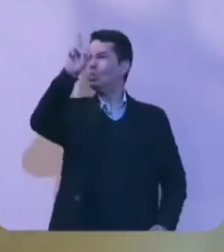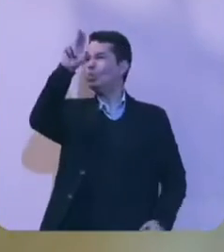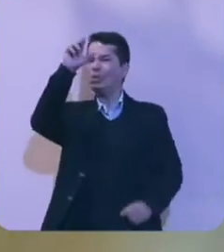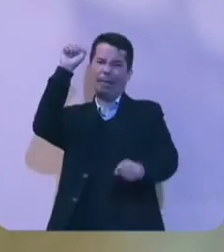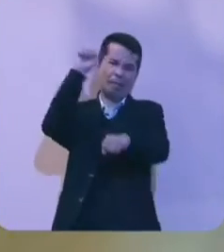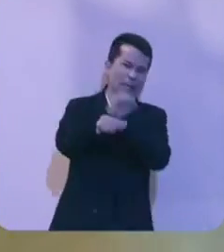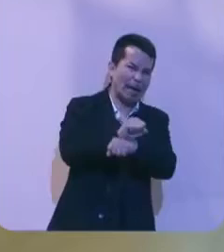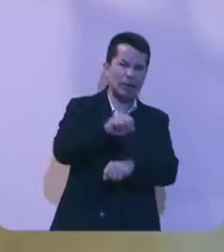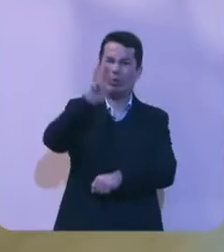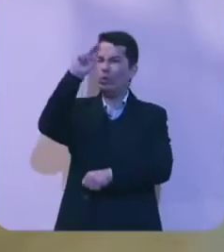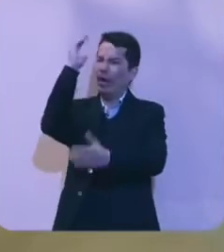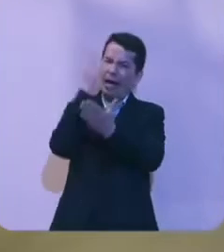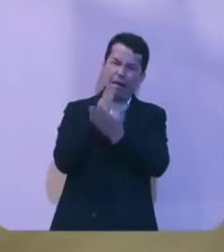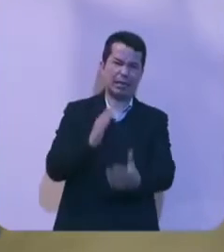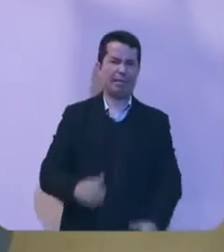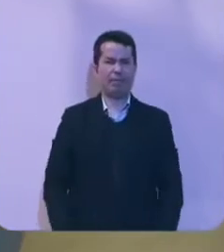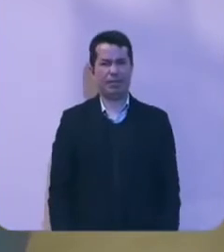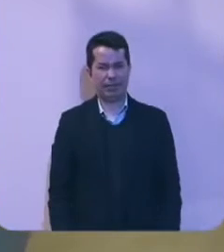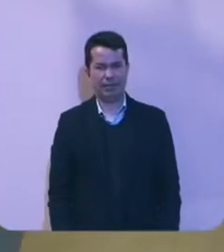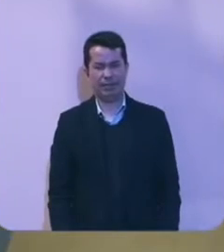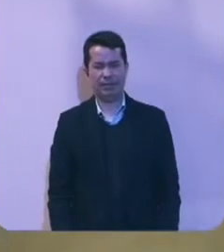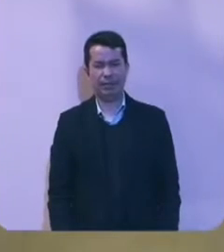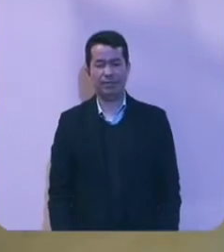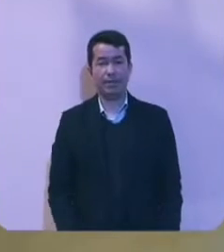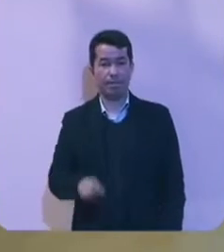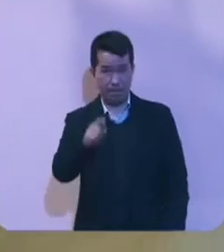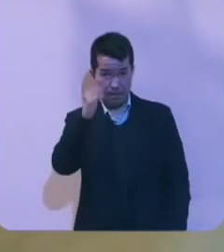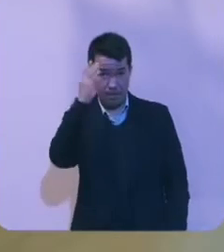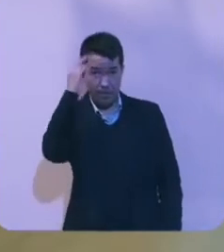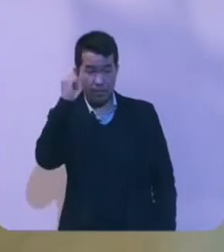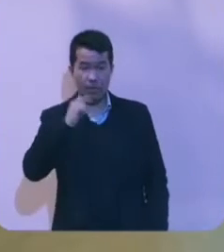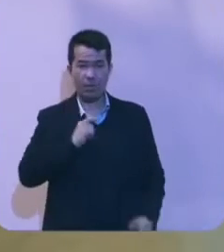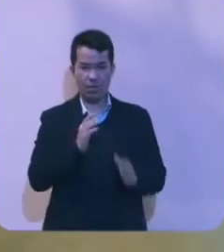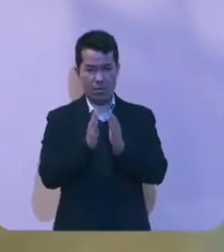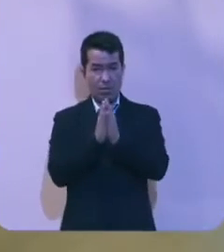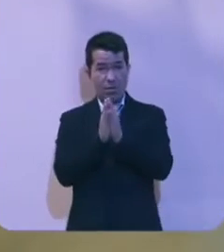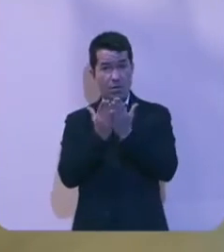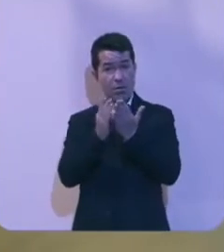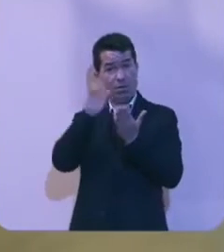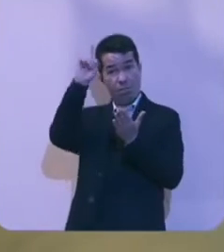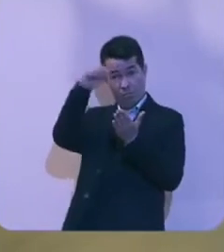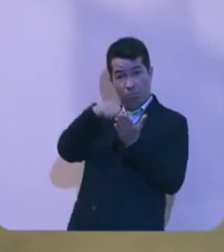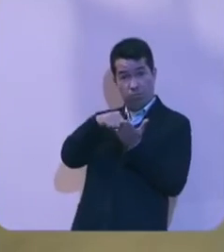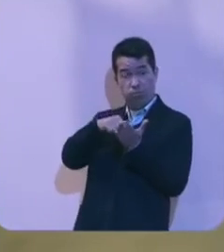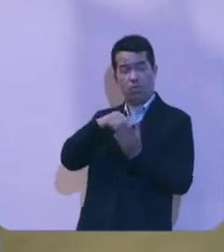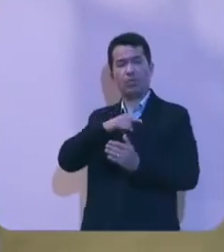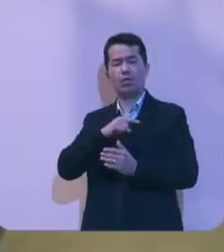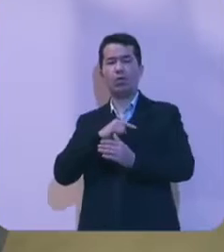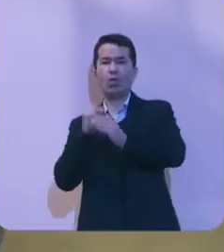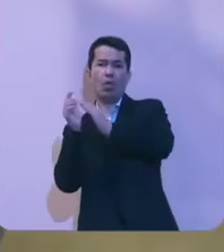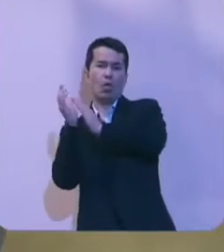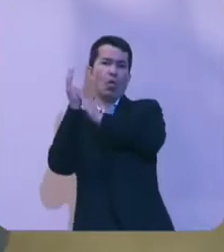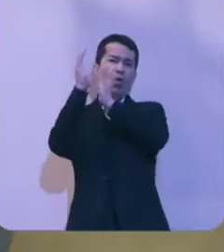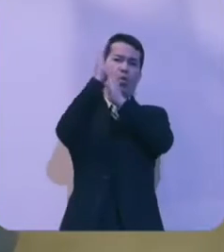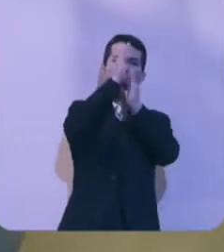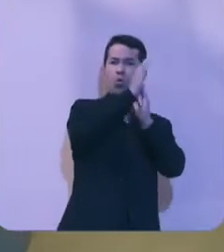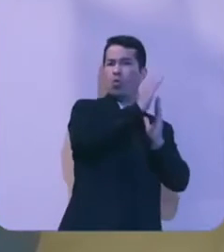maiores exemplos bíblicos de louvor como arma de guerra, como arma